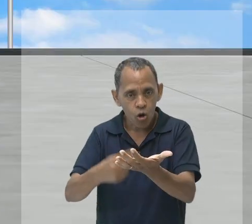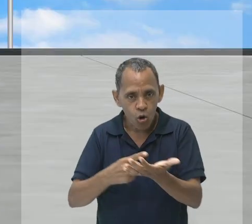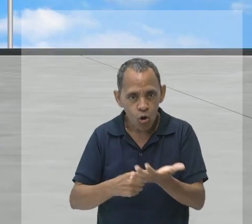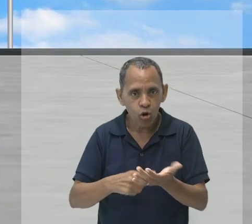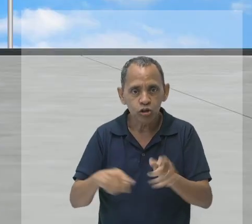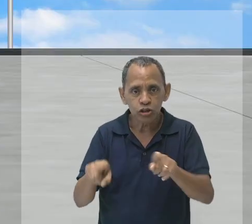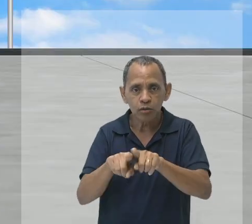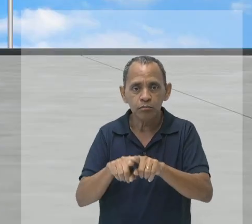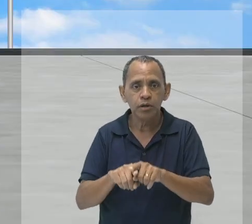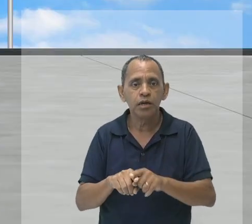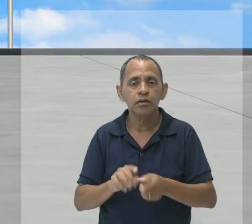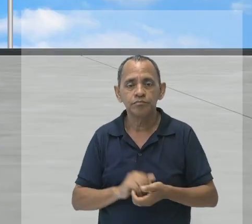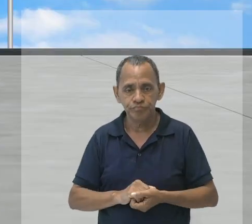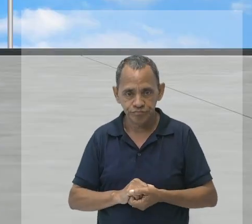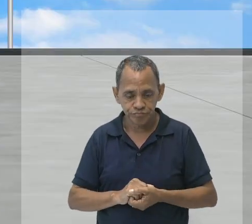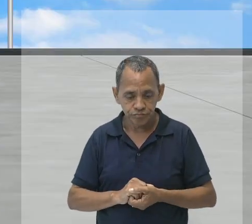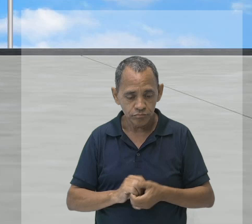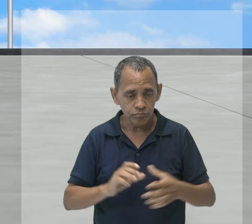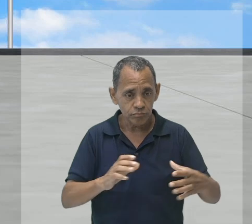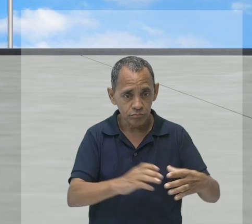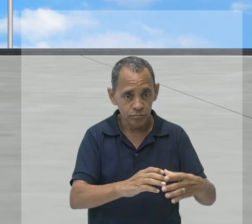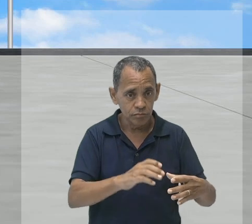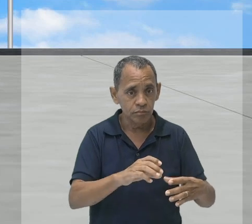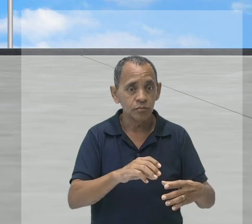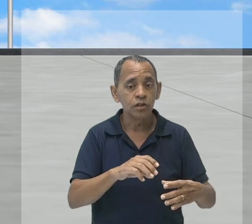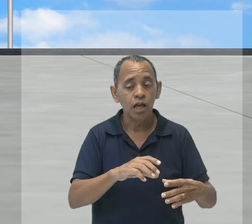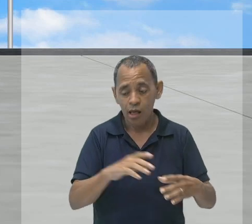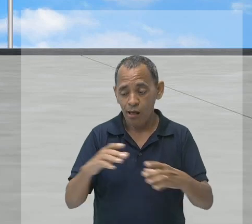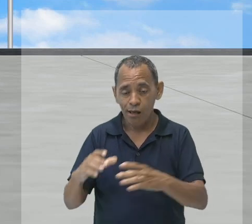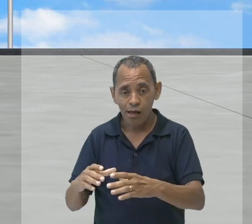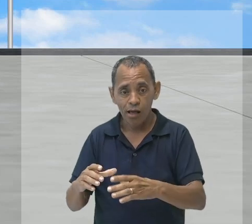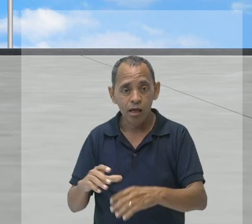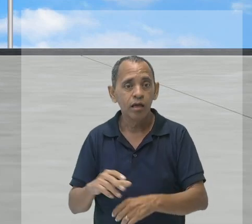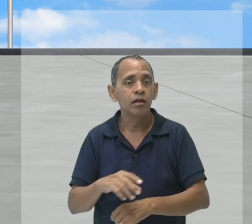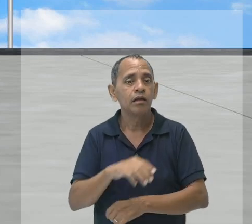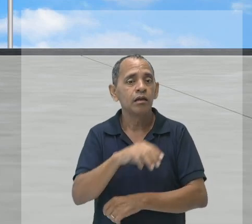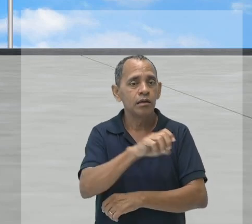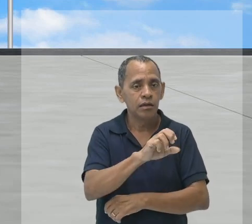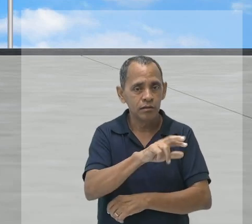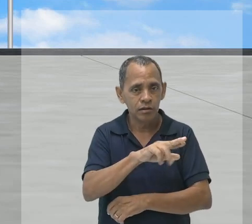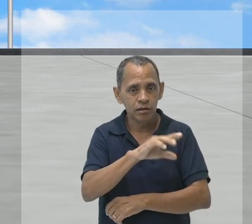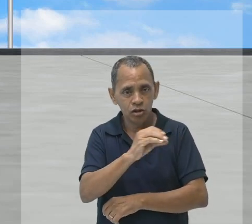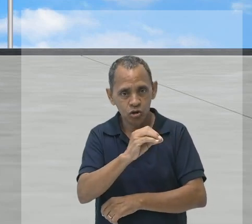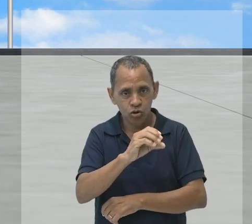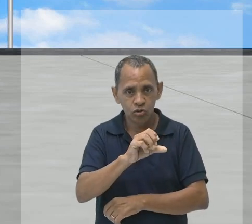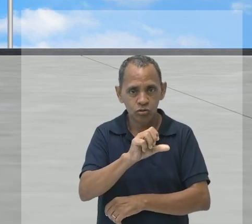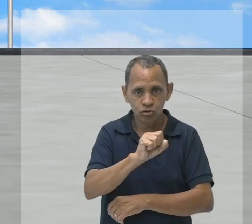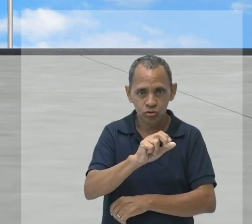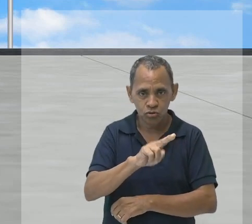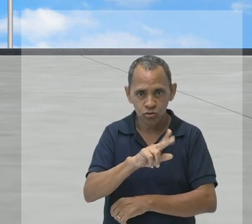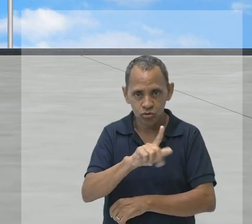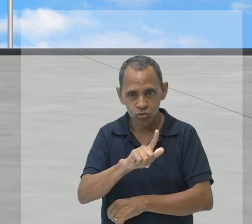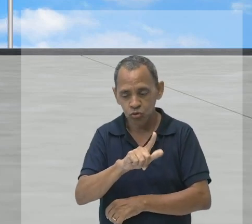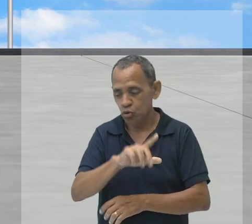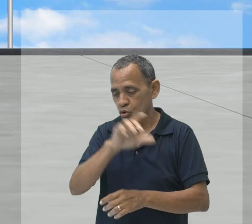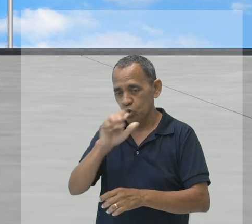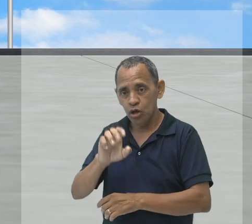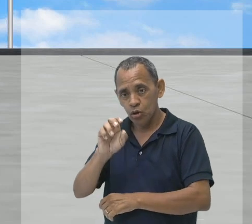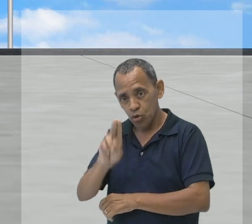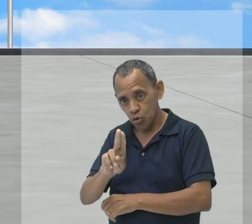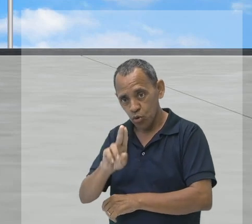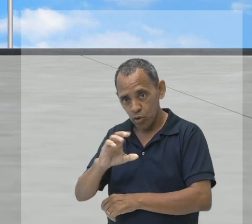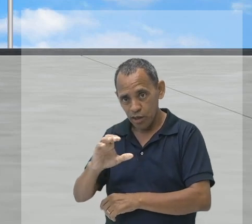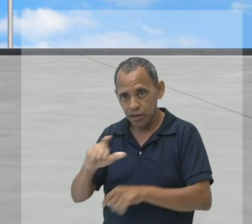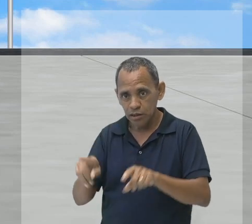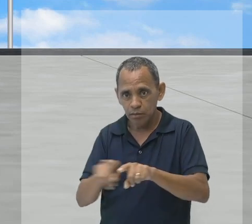entre Mercosul e União Europeia, que depois de décadas foi assinado, embora ele não esteja valendo, tá? O parlamento